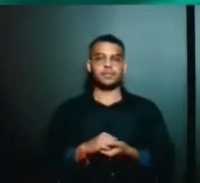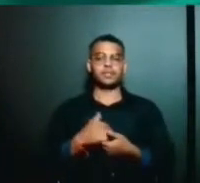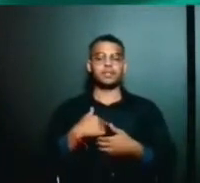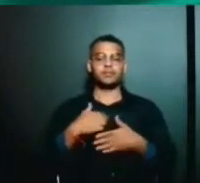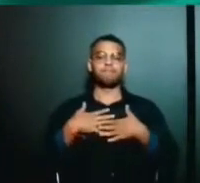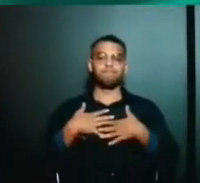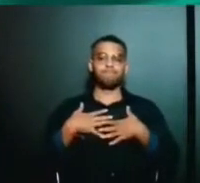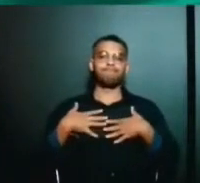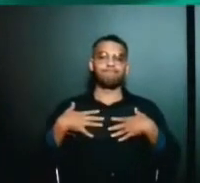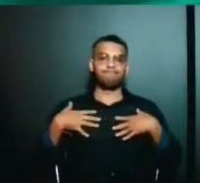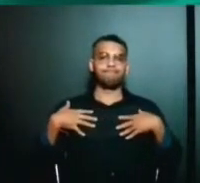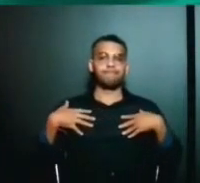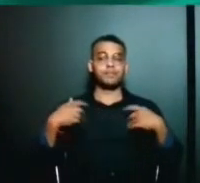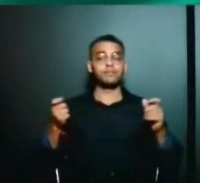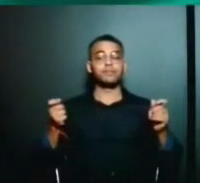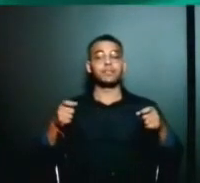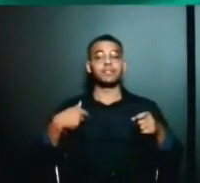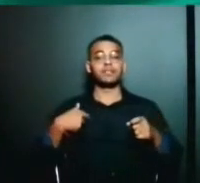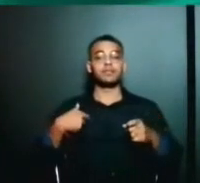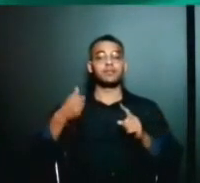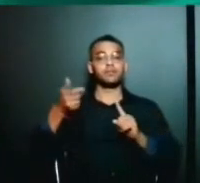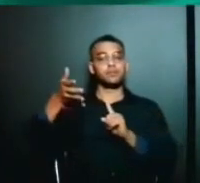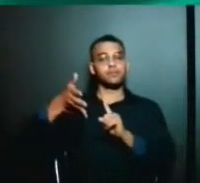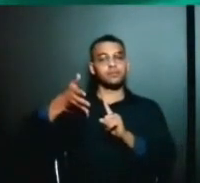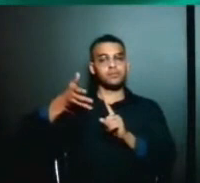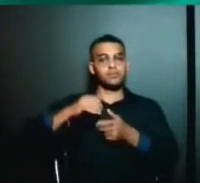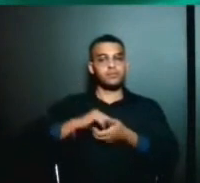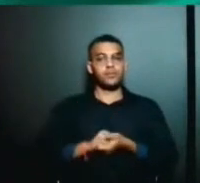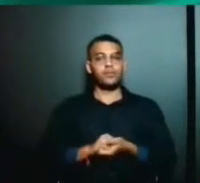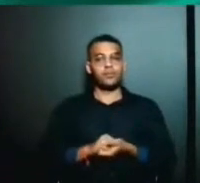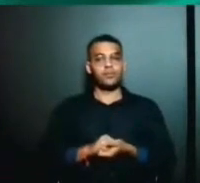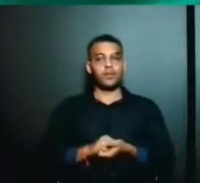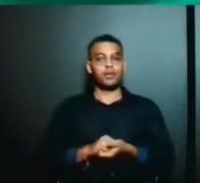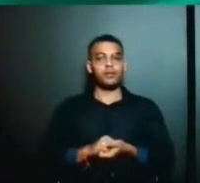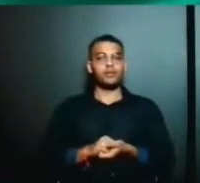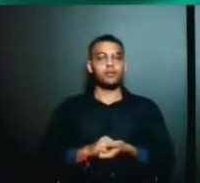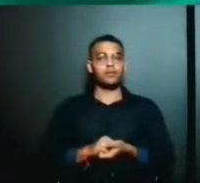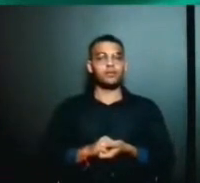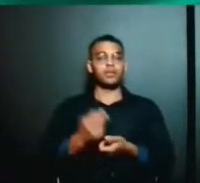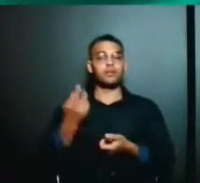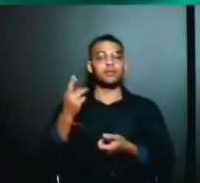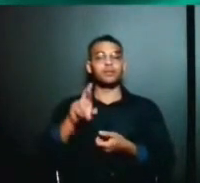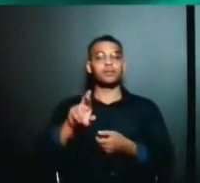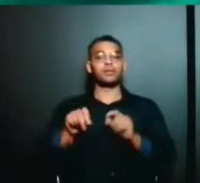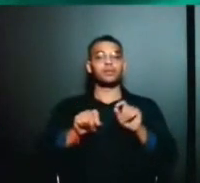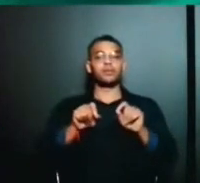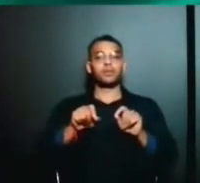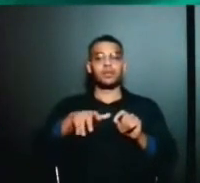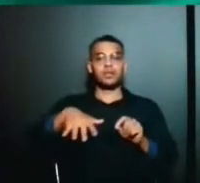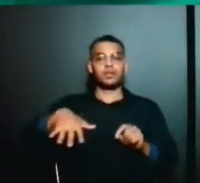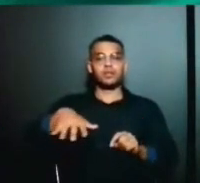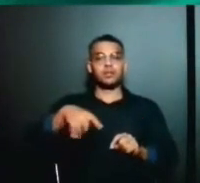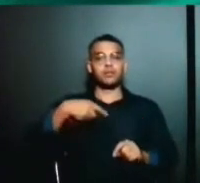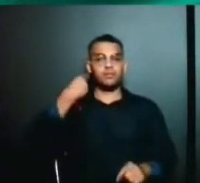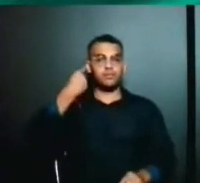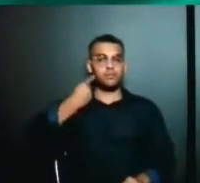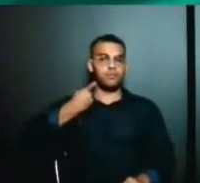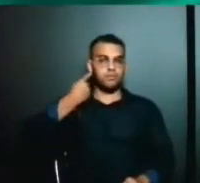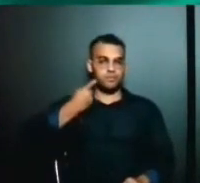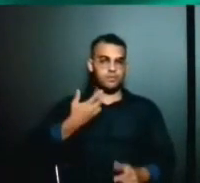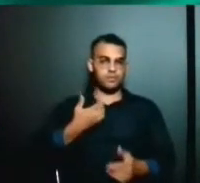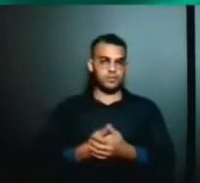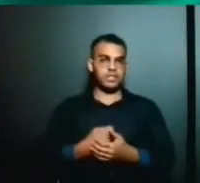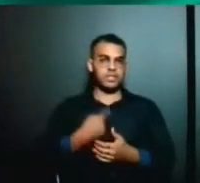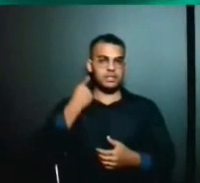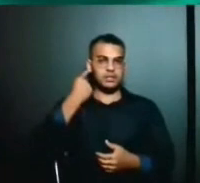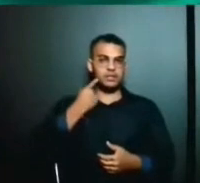feliz de poder falar por um setor inteiro aqui, que é a advocacia. Né? Advocacia, até a